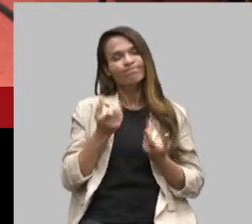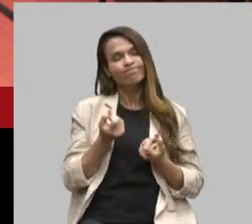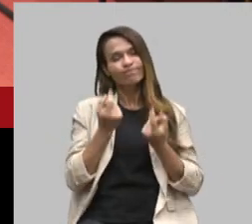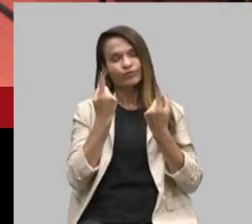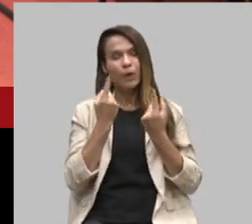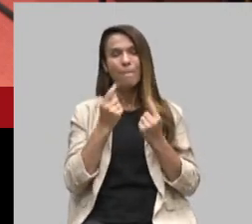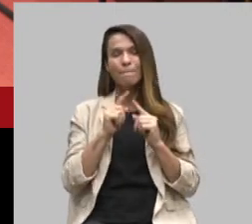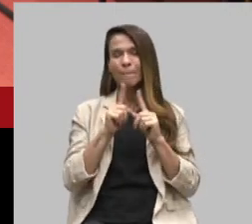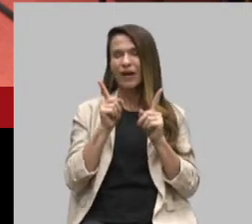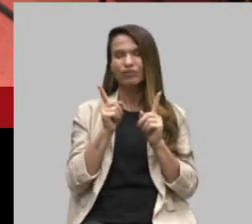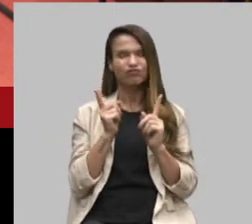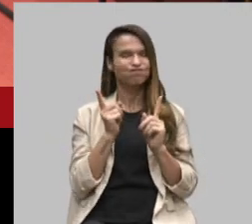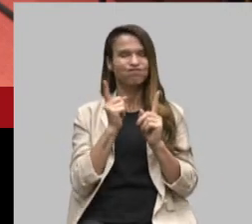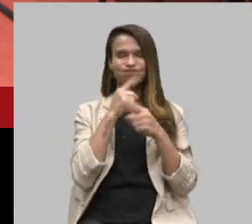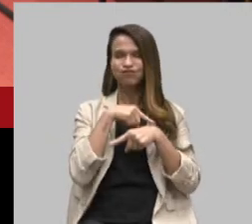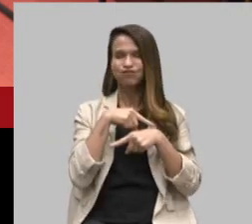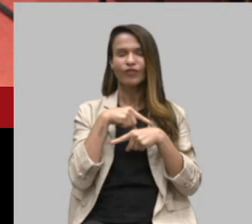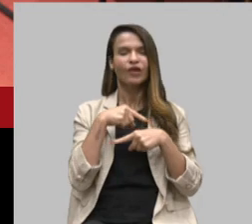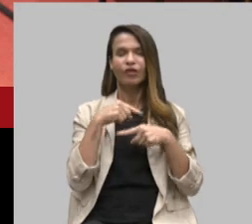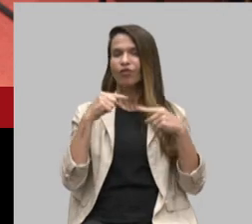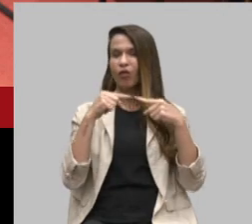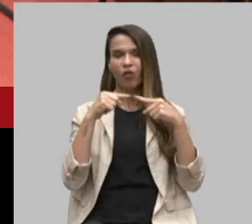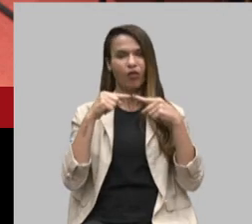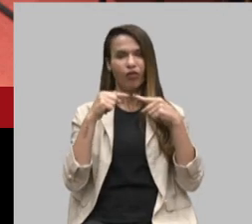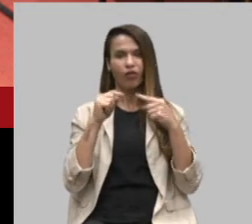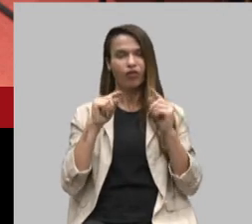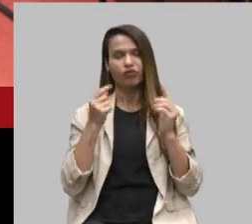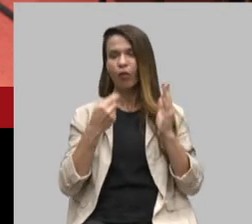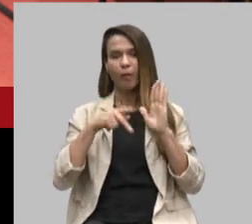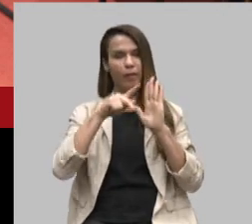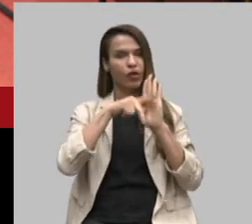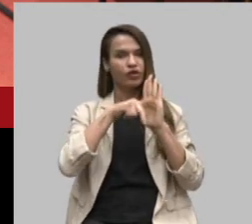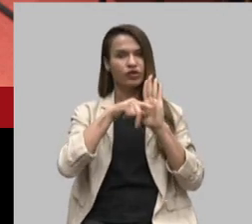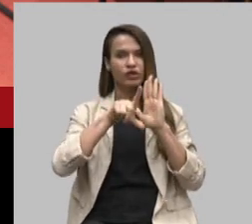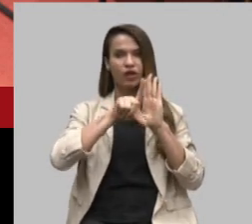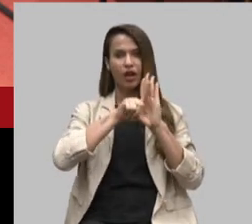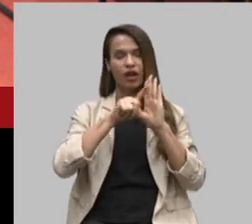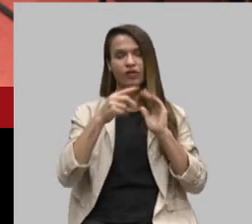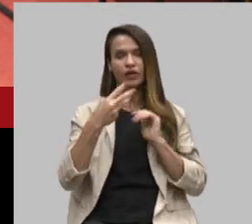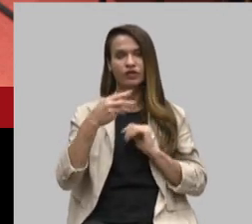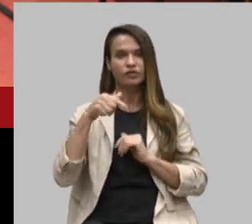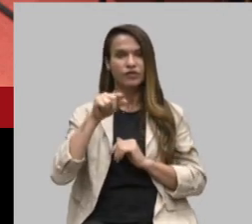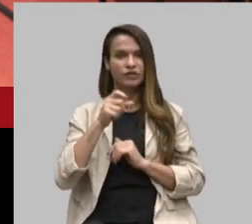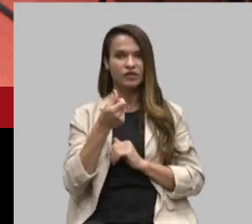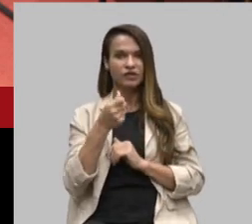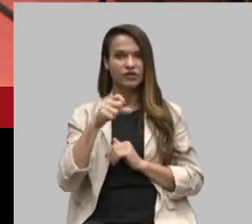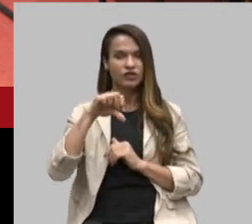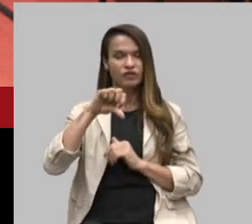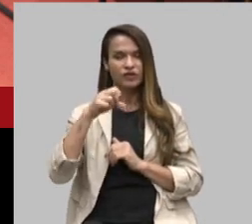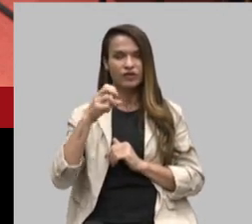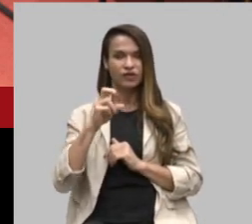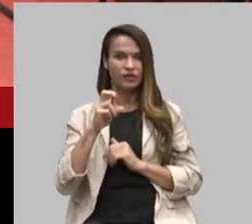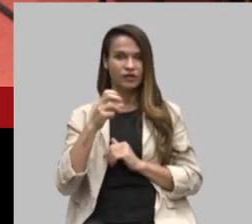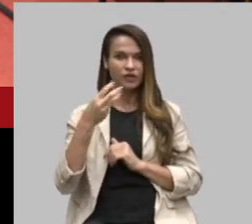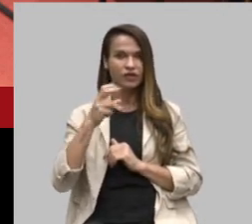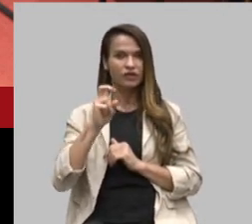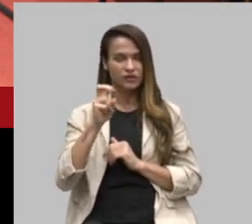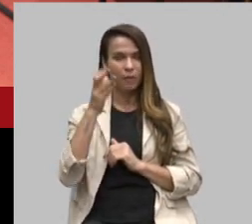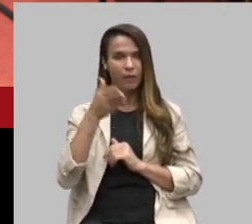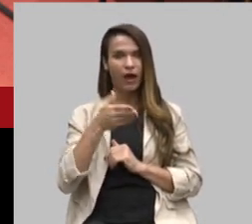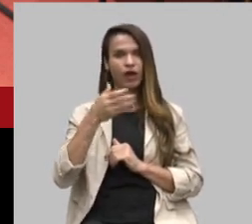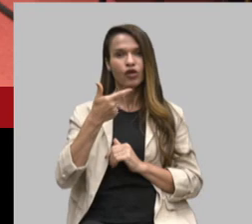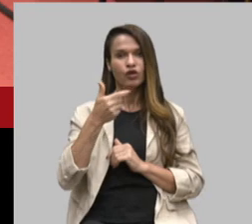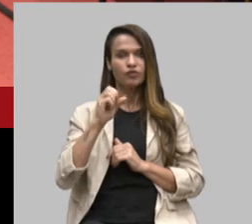e incompreensível com o projeto da lei a lei 3935 b209